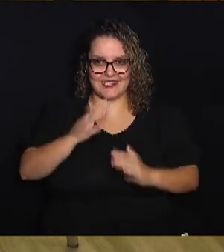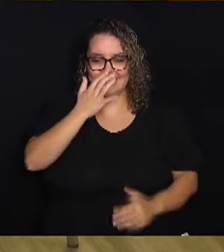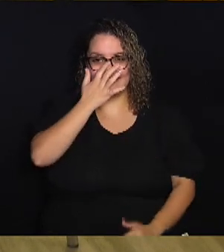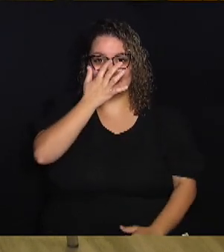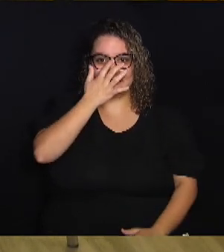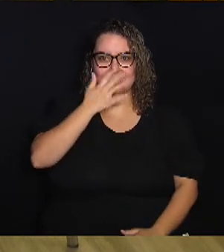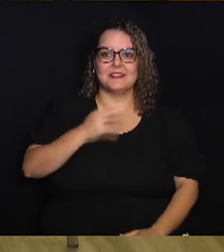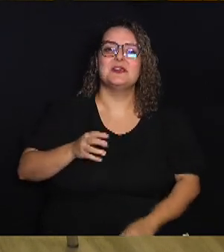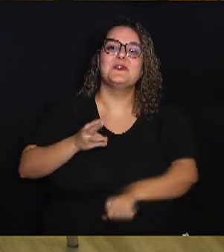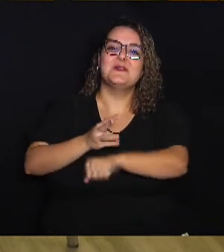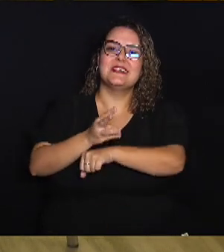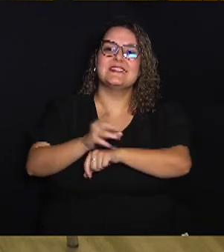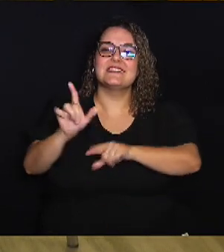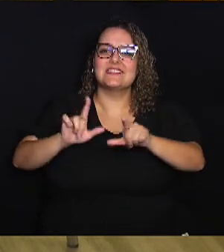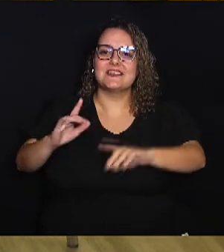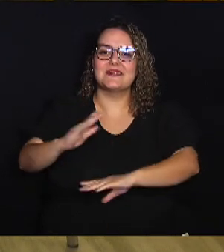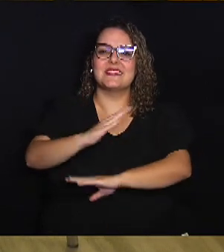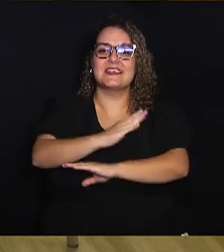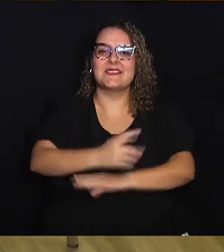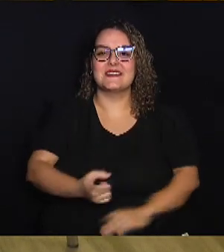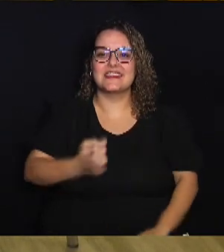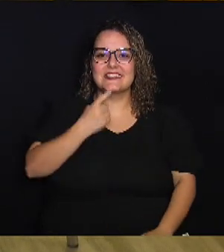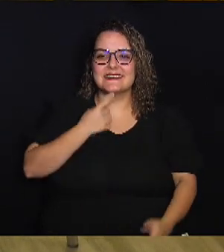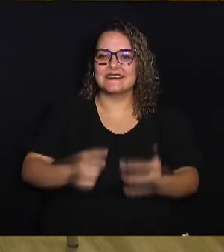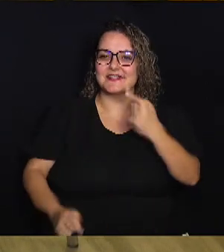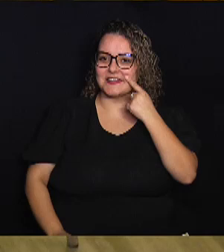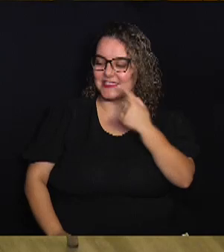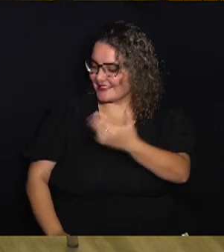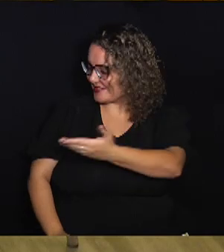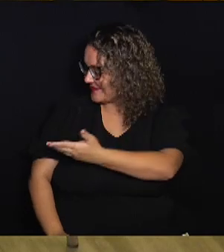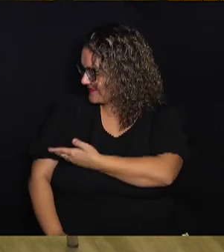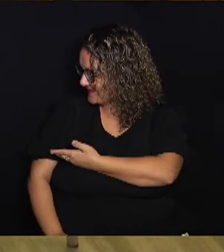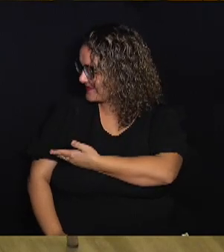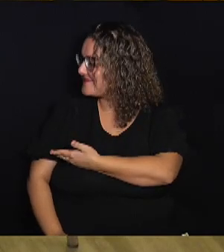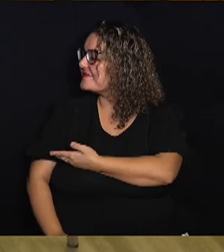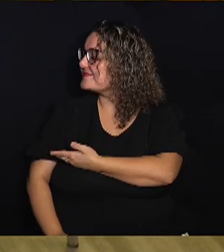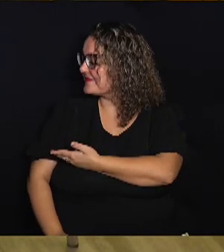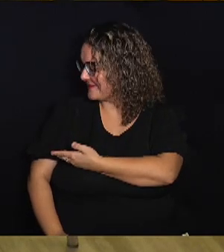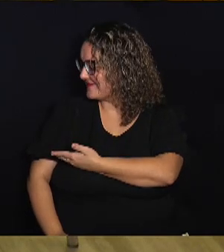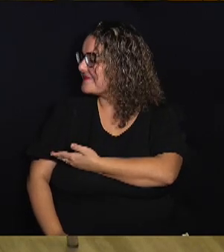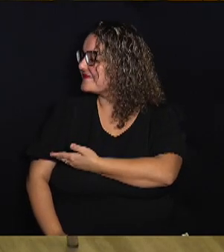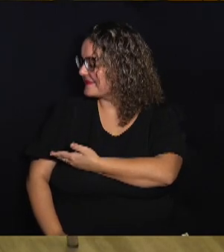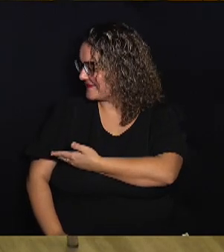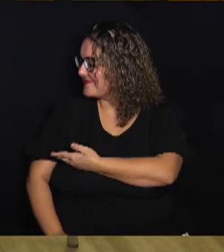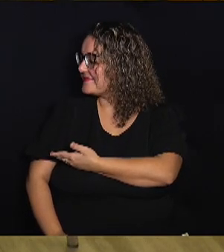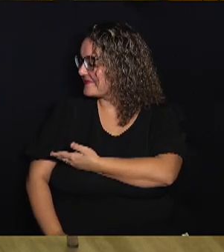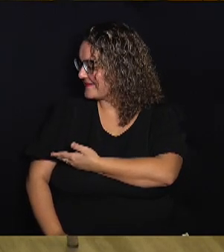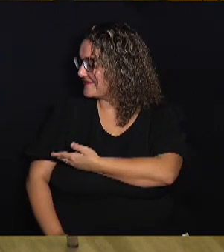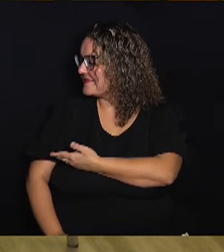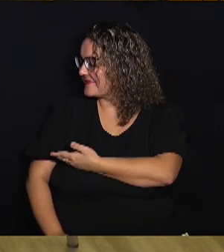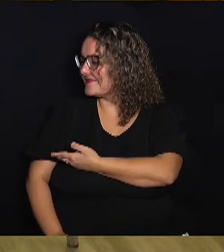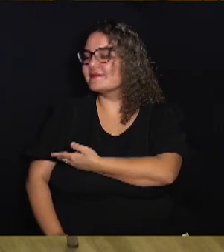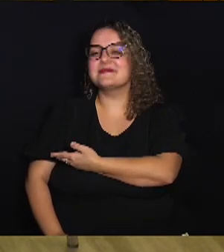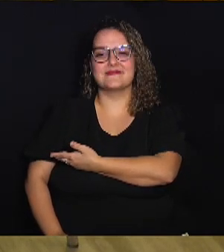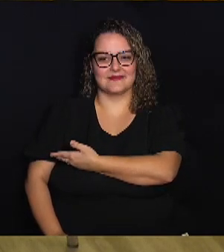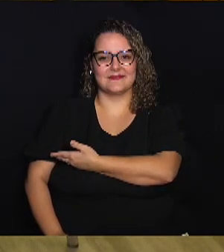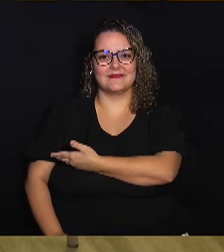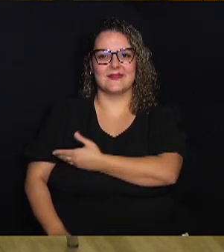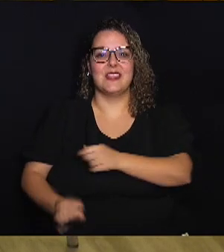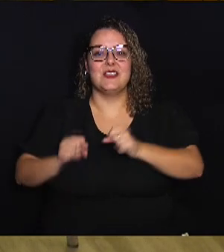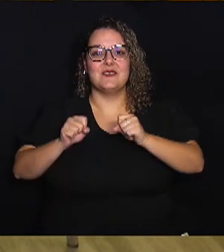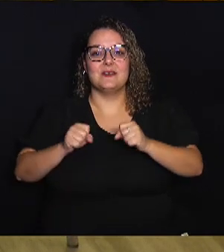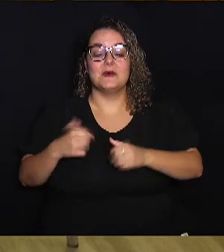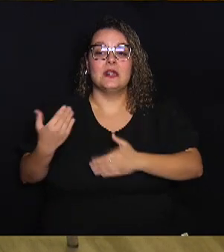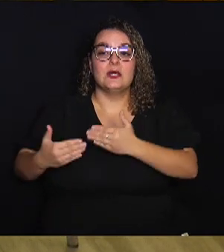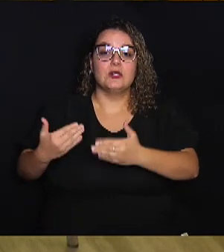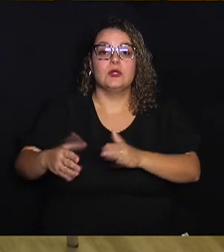o WhatsApp da TV Câmara Campinas, 19 97829 3776. Você vai poder, no